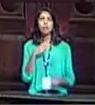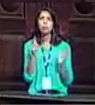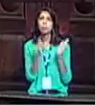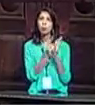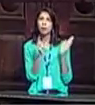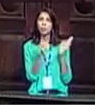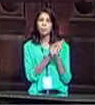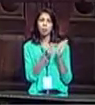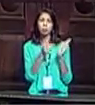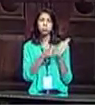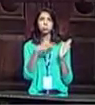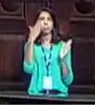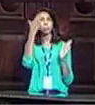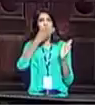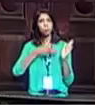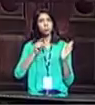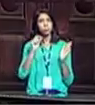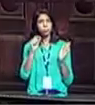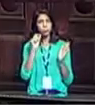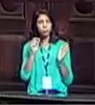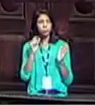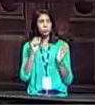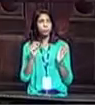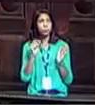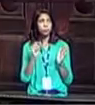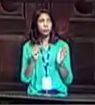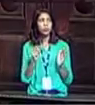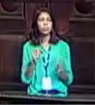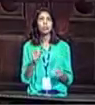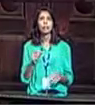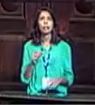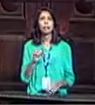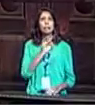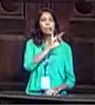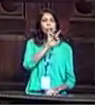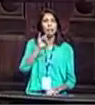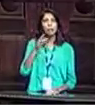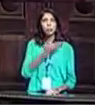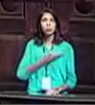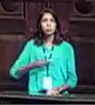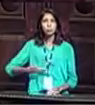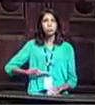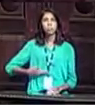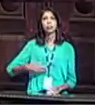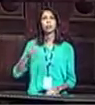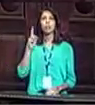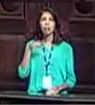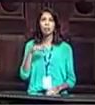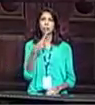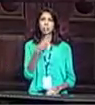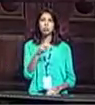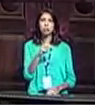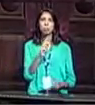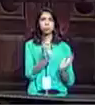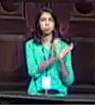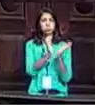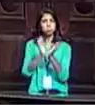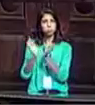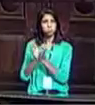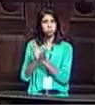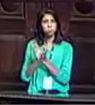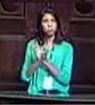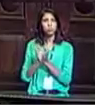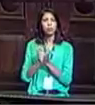atestado de que quem achincalha o Poder Legislativo são os seus próprios membros.